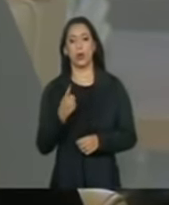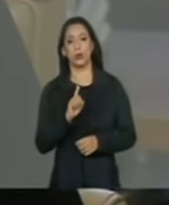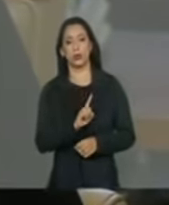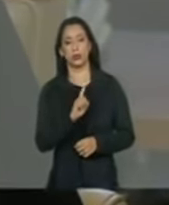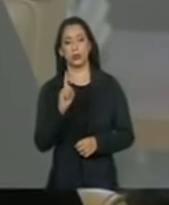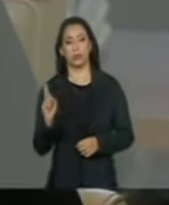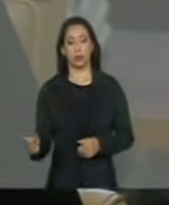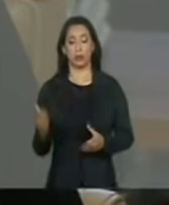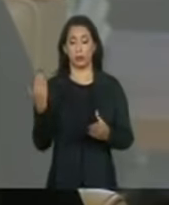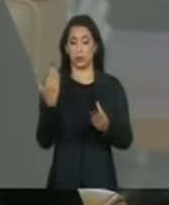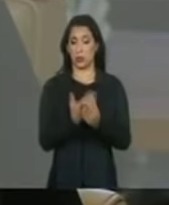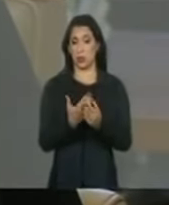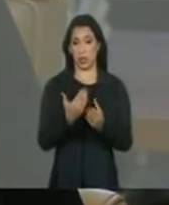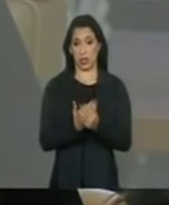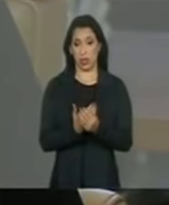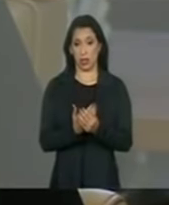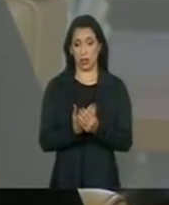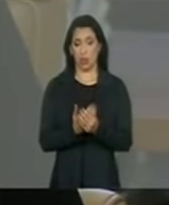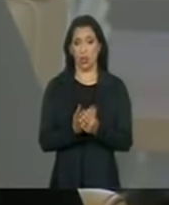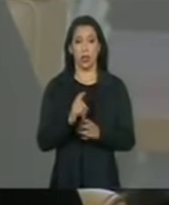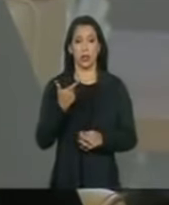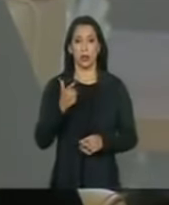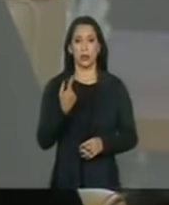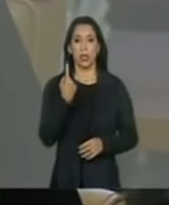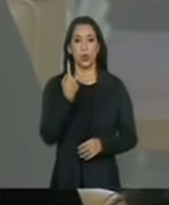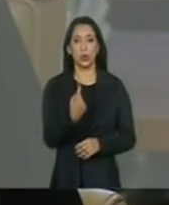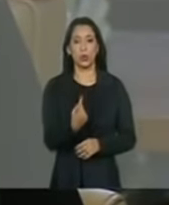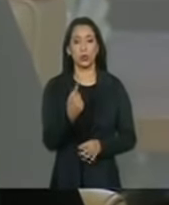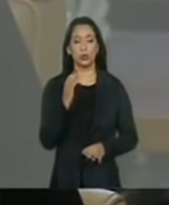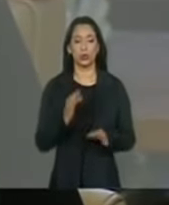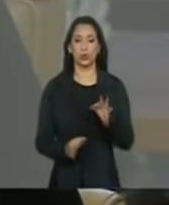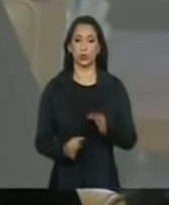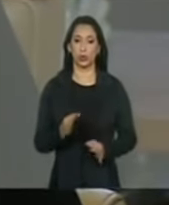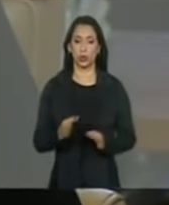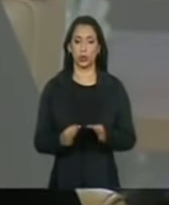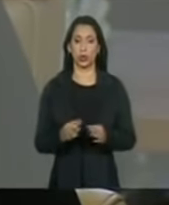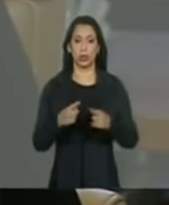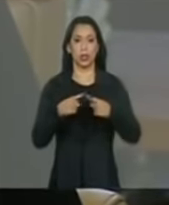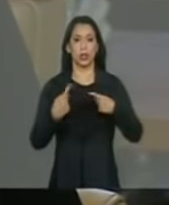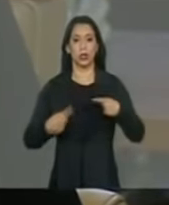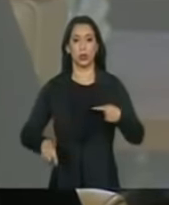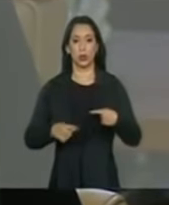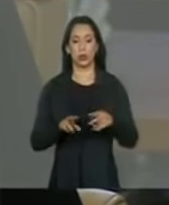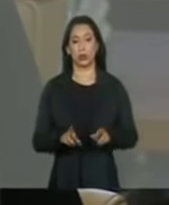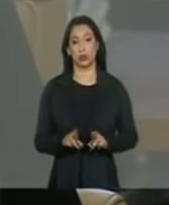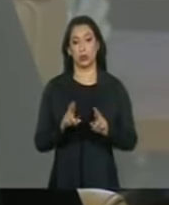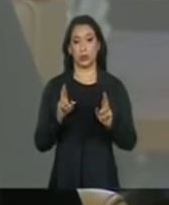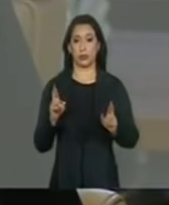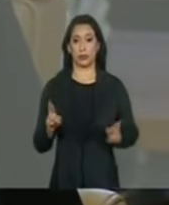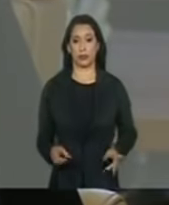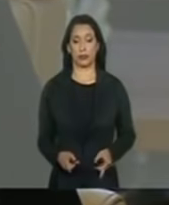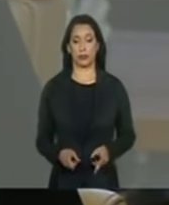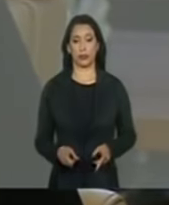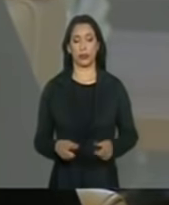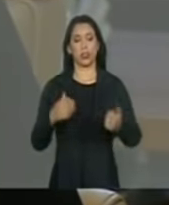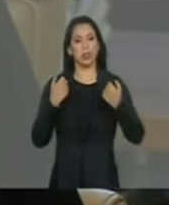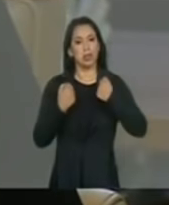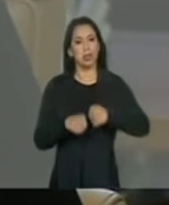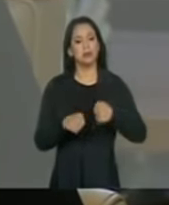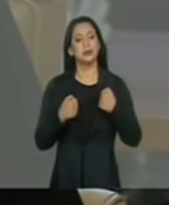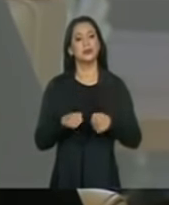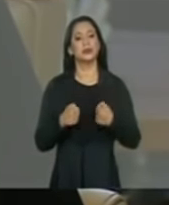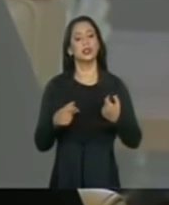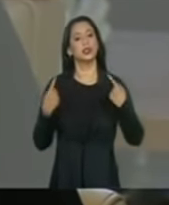julgado nenhum juiz deste tribunal discorda ou é contrário à necessidade imperiosa